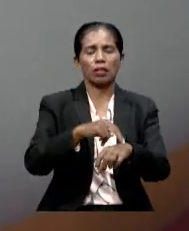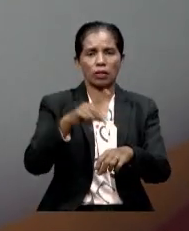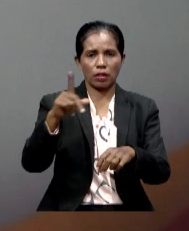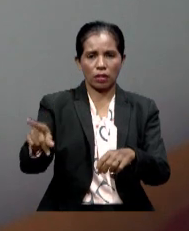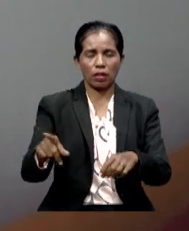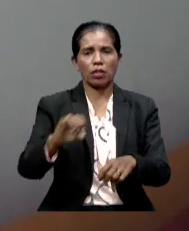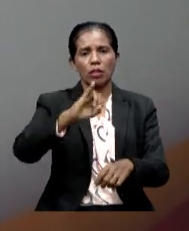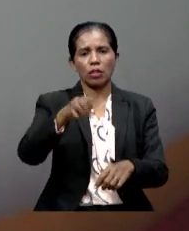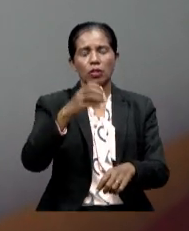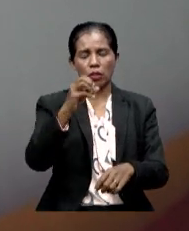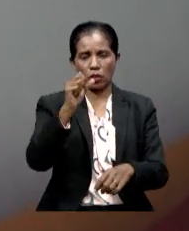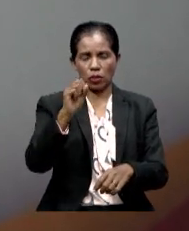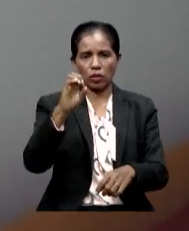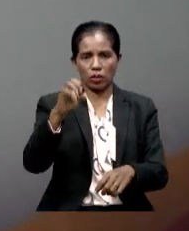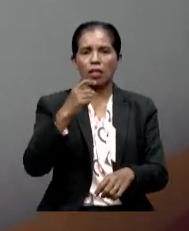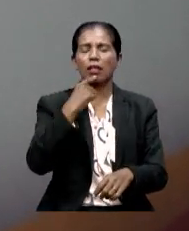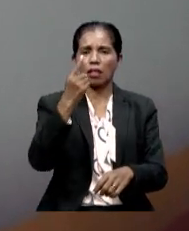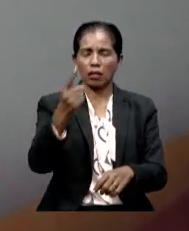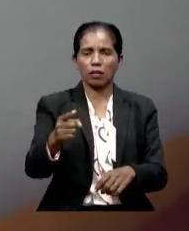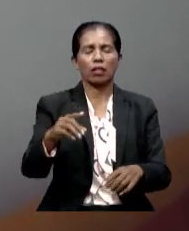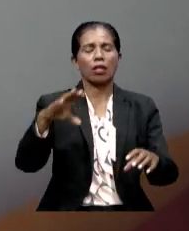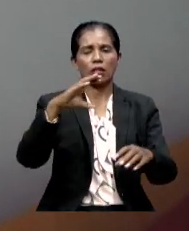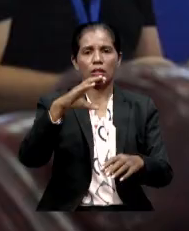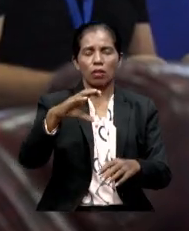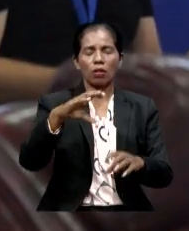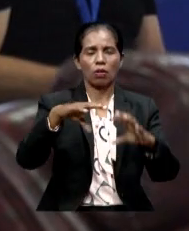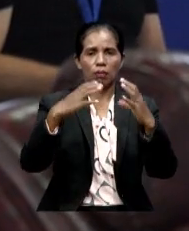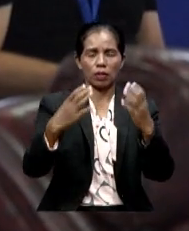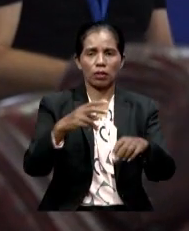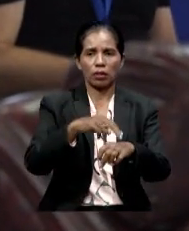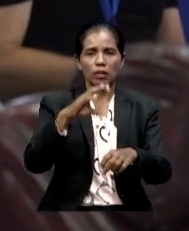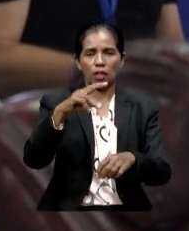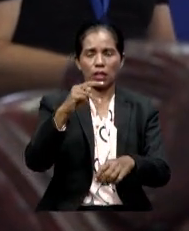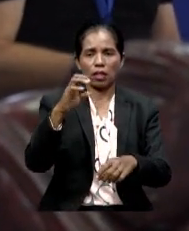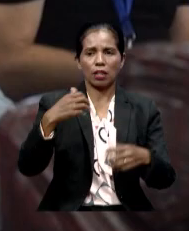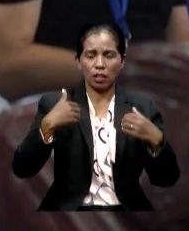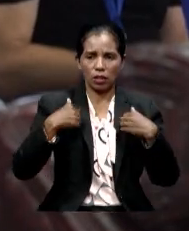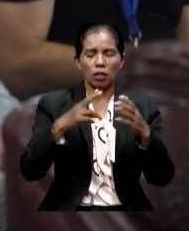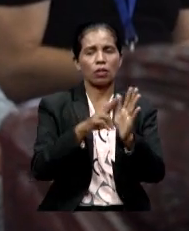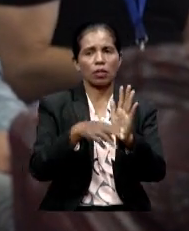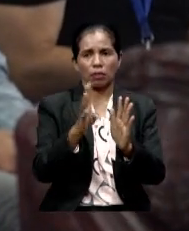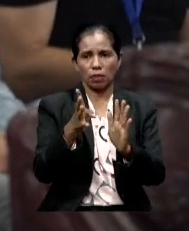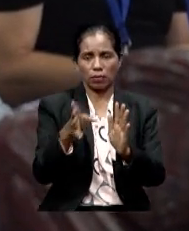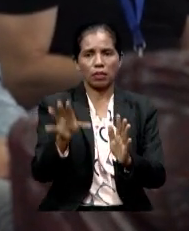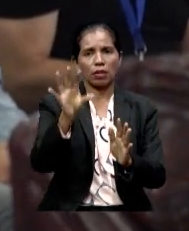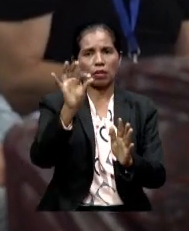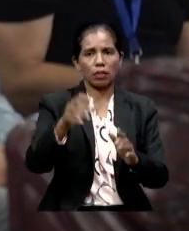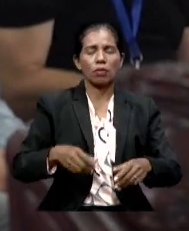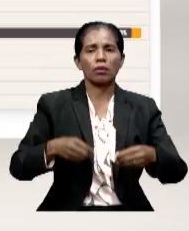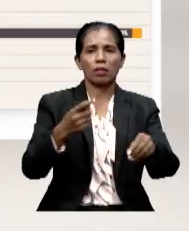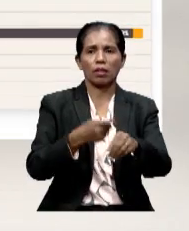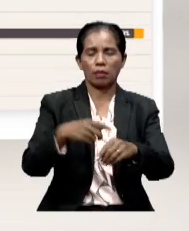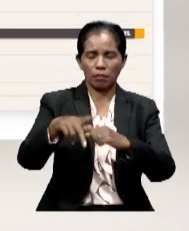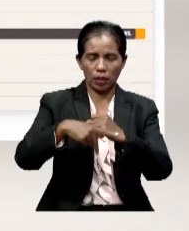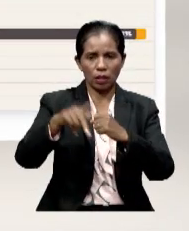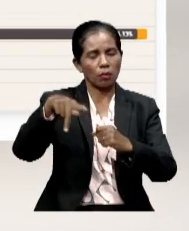José Agostinho da Costa Belo Hateten, Comissão Nacional Eleição se ihatan horas hatnulu resinualu, o de fobiban ba partido